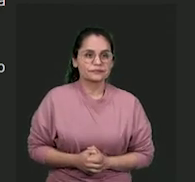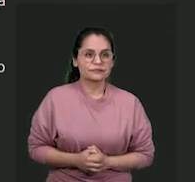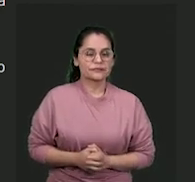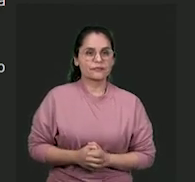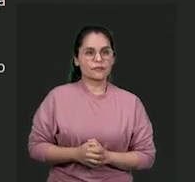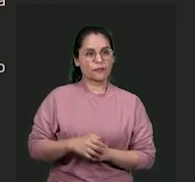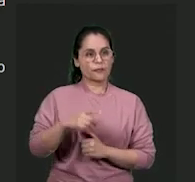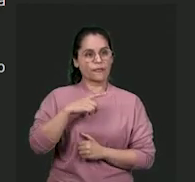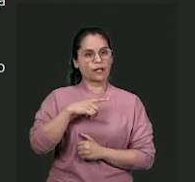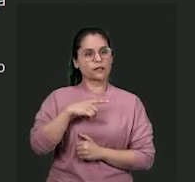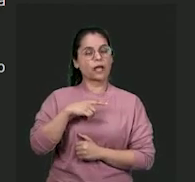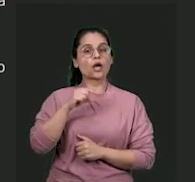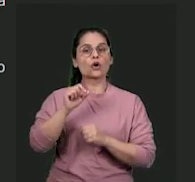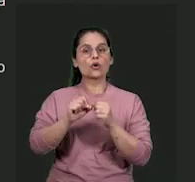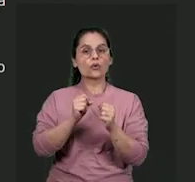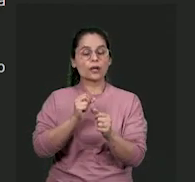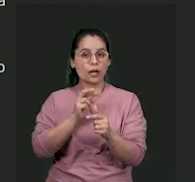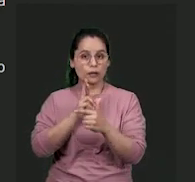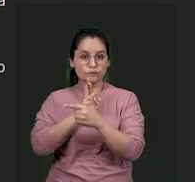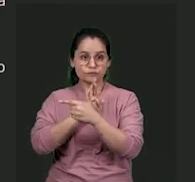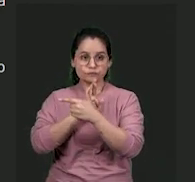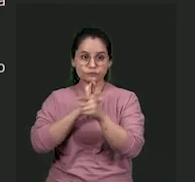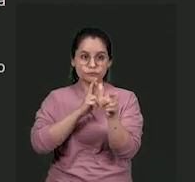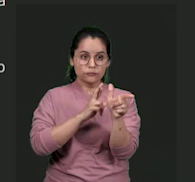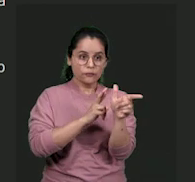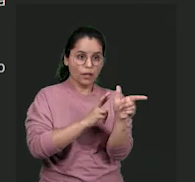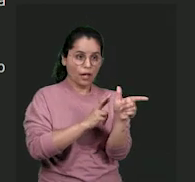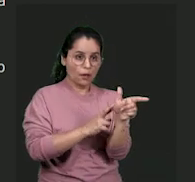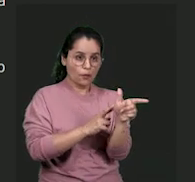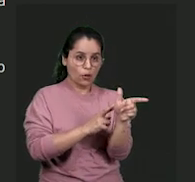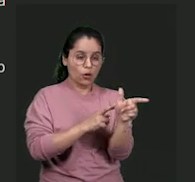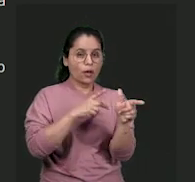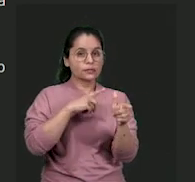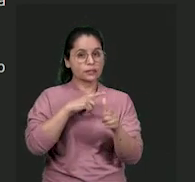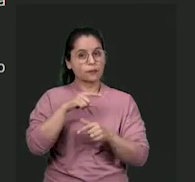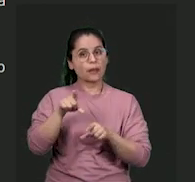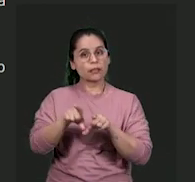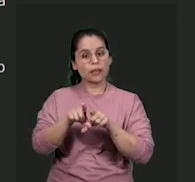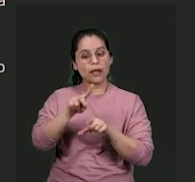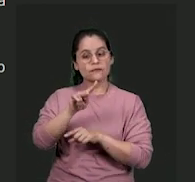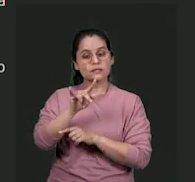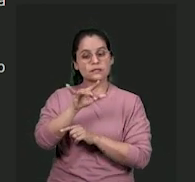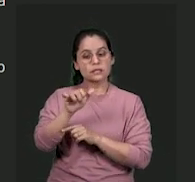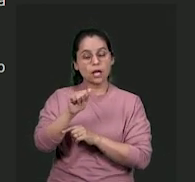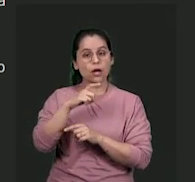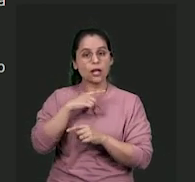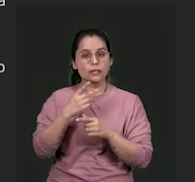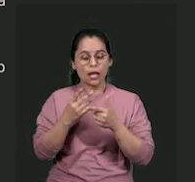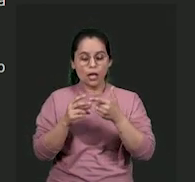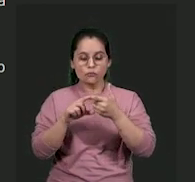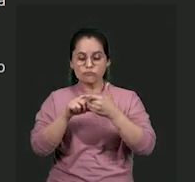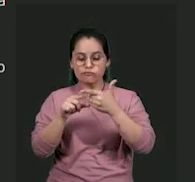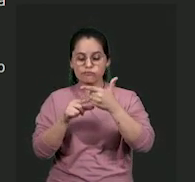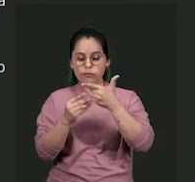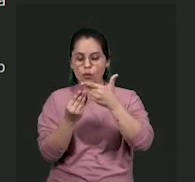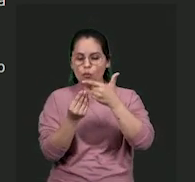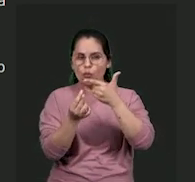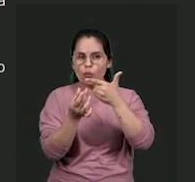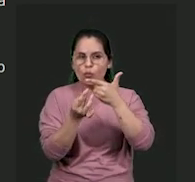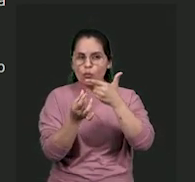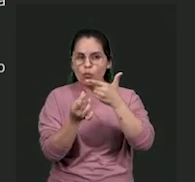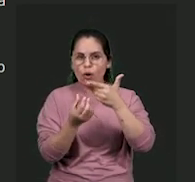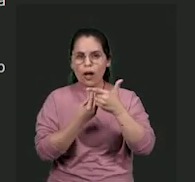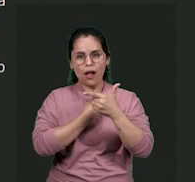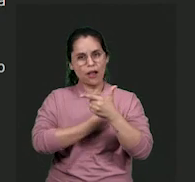Glândulas como a próstata e as vesículas seminais produzem líquidos que facilitam a sobrevivência e